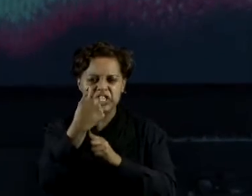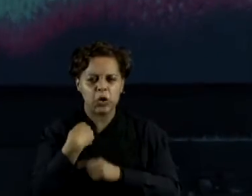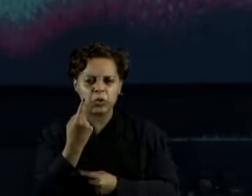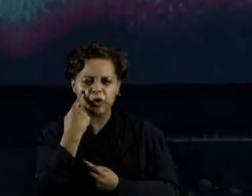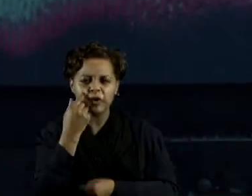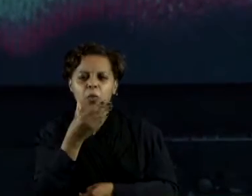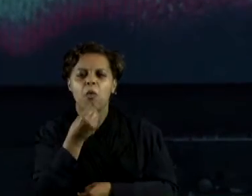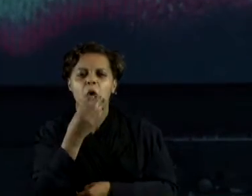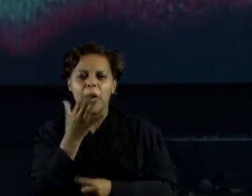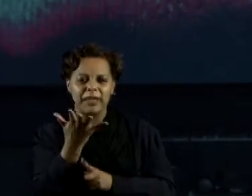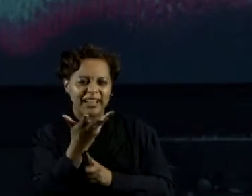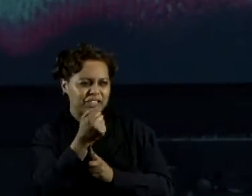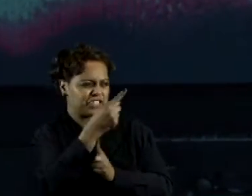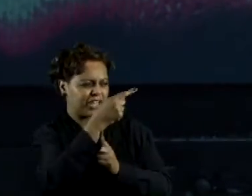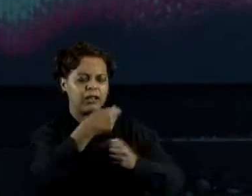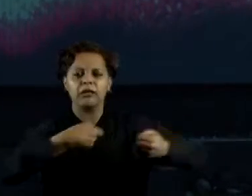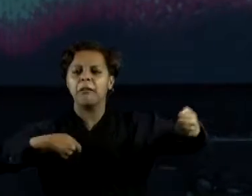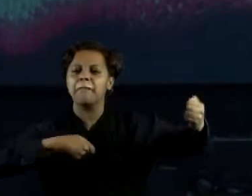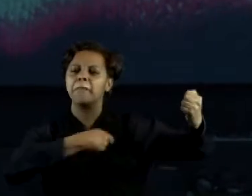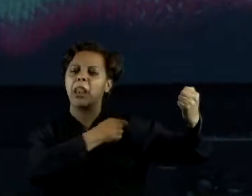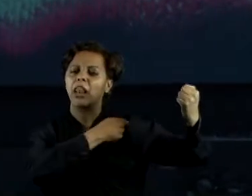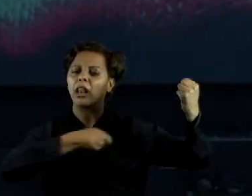exímio violinista,